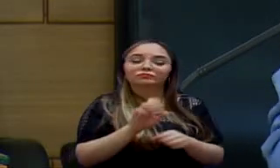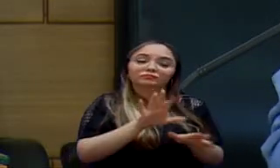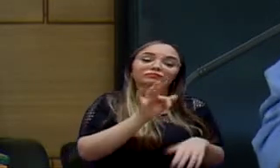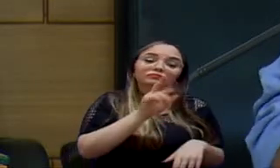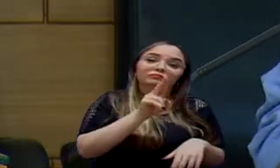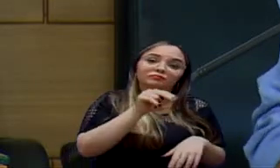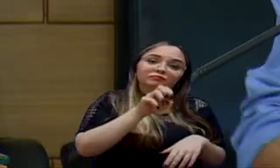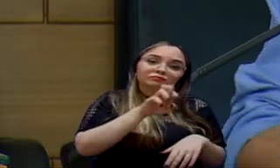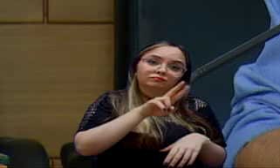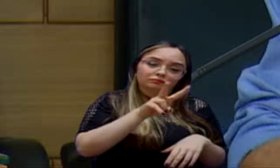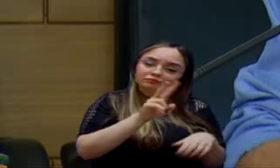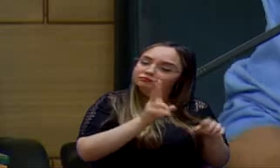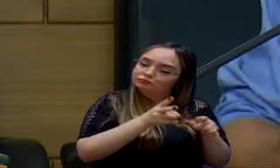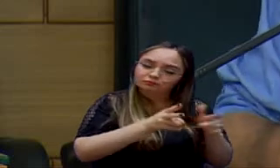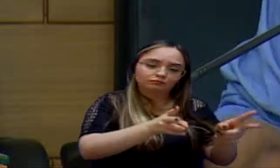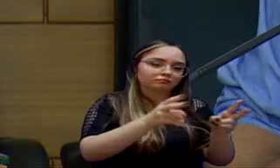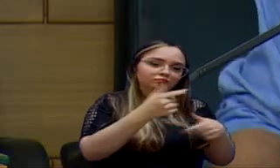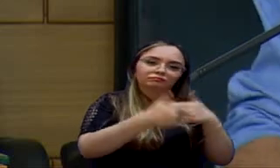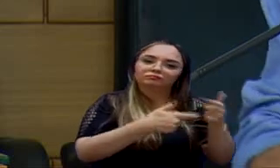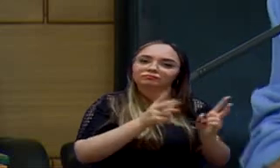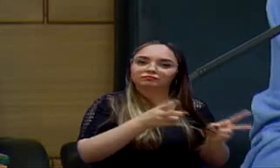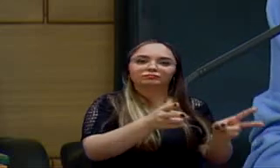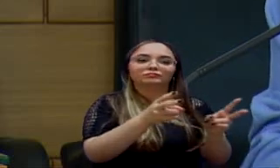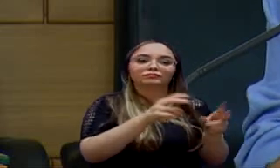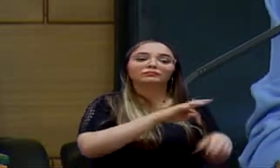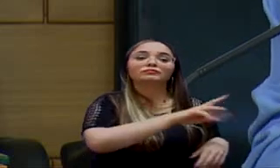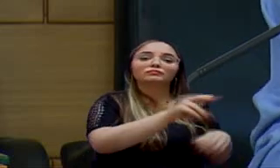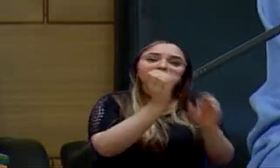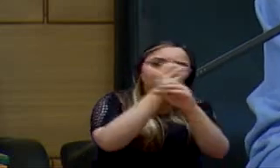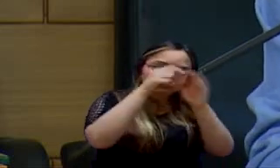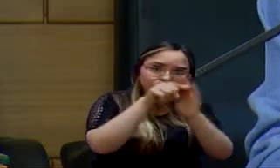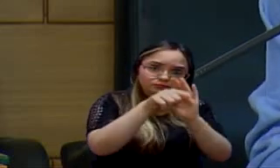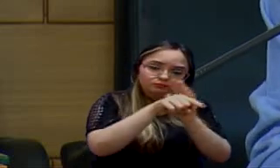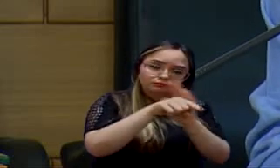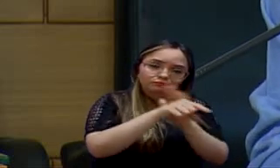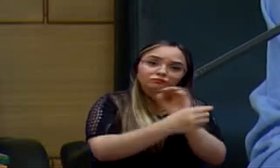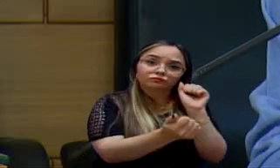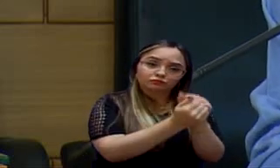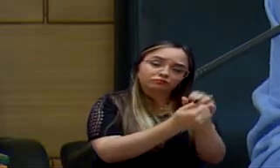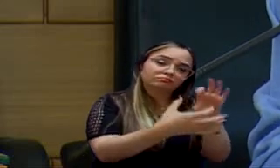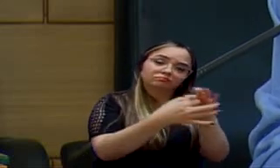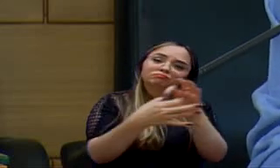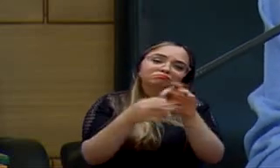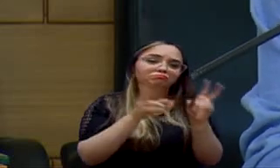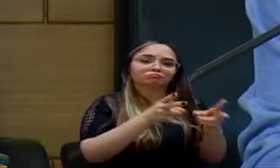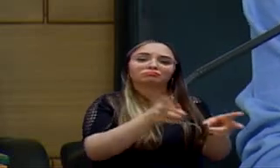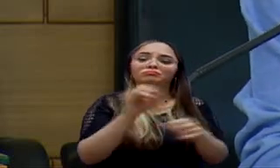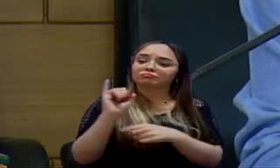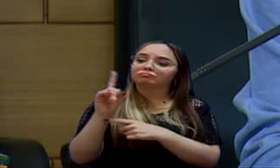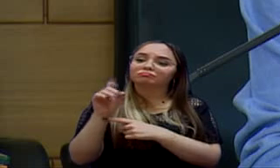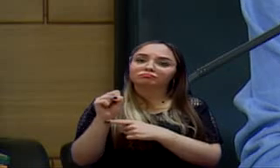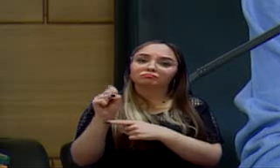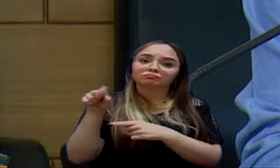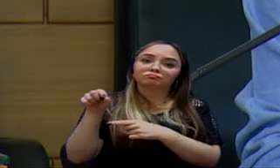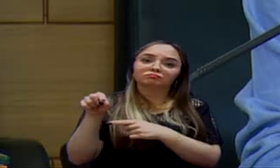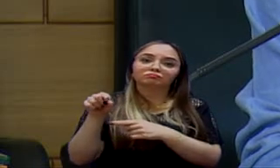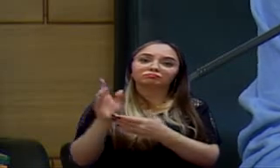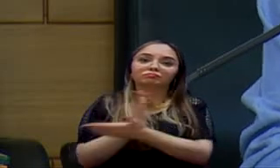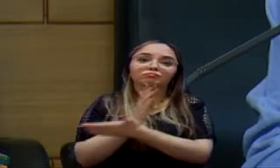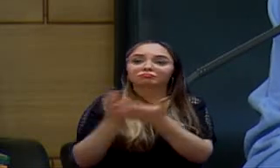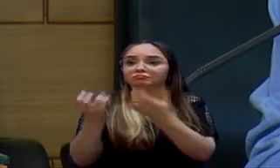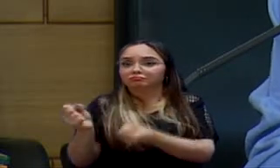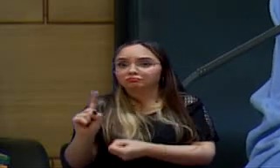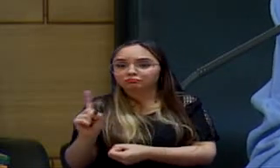e os exames nos Laboratórios eventualmentes credenciados que aceitarem a trabalhar com a empresa a o ids em determinado serviços não